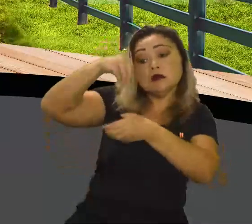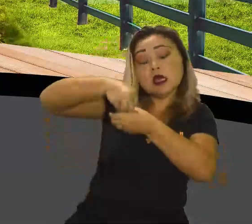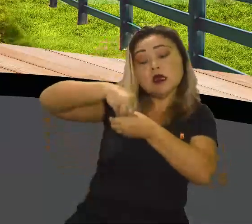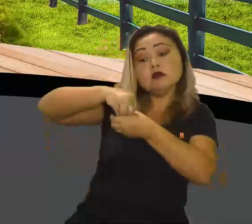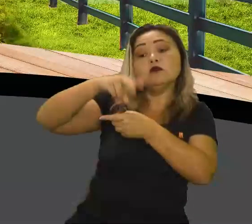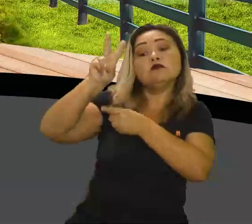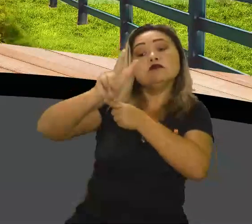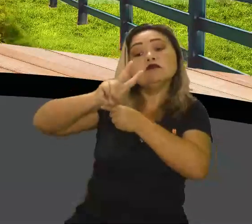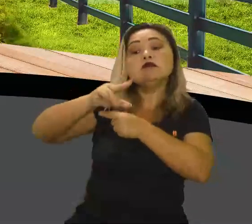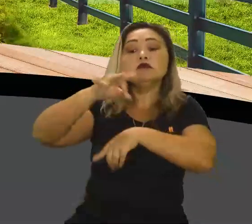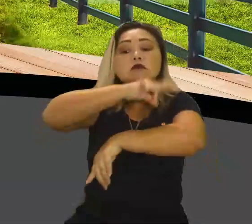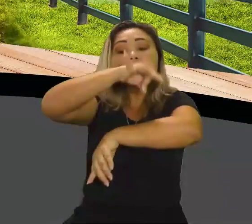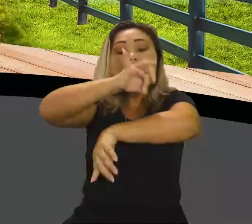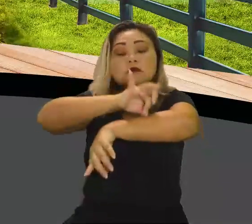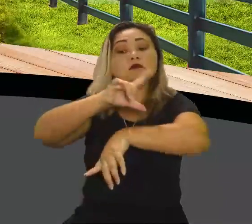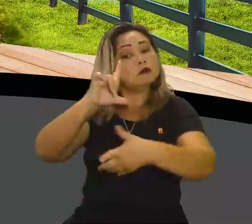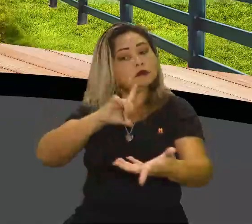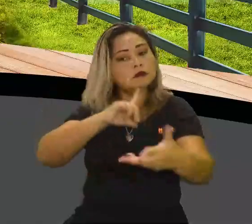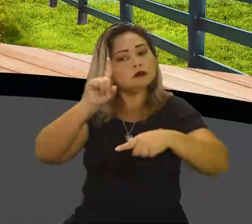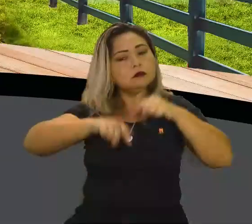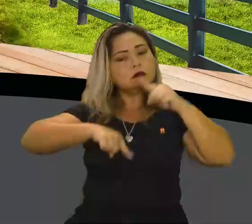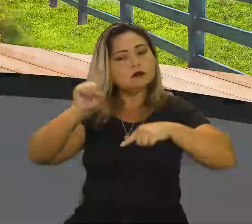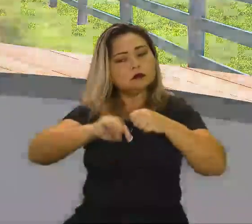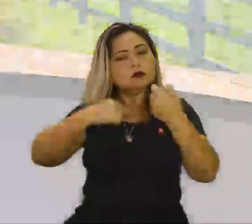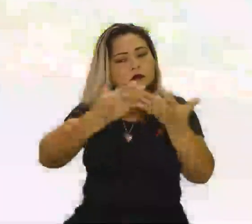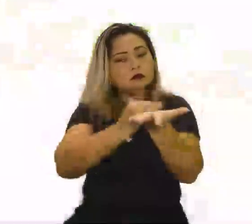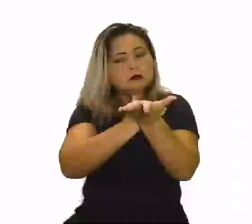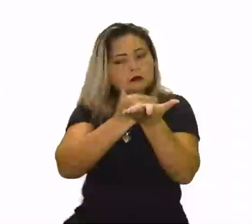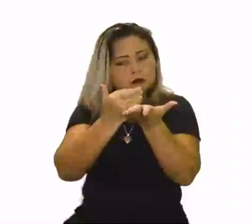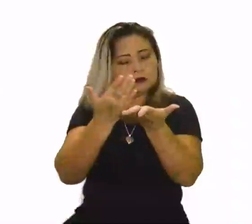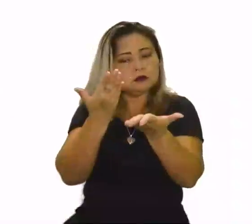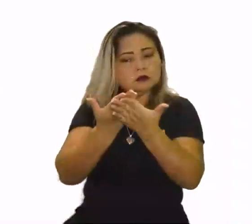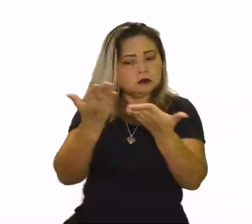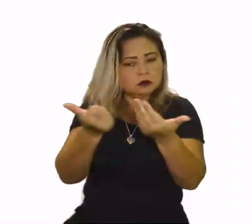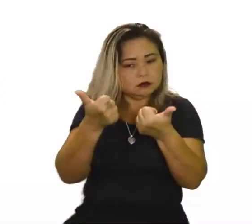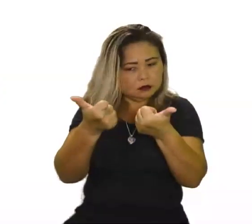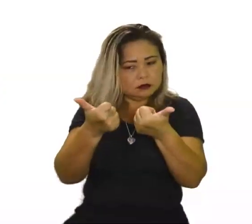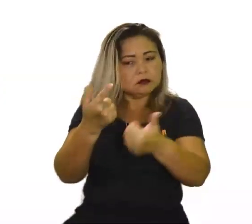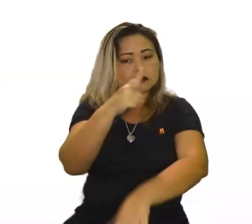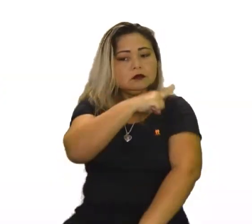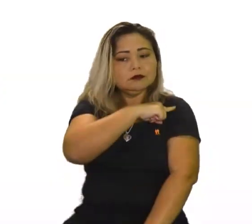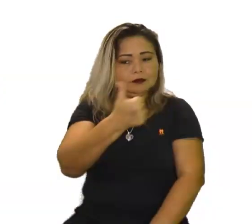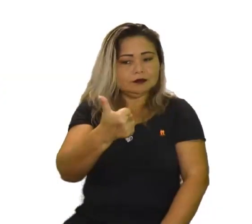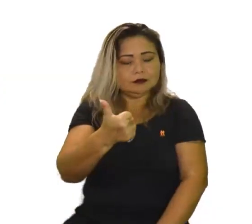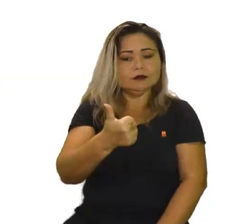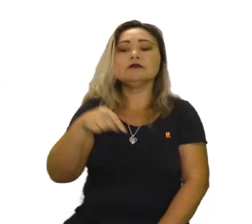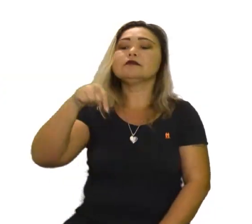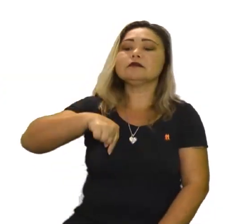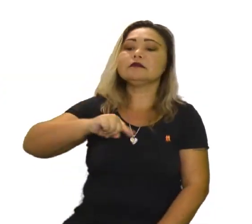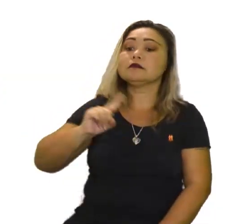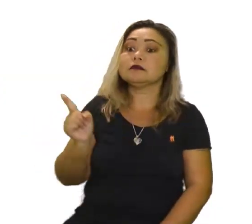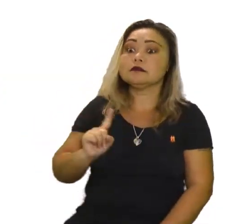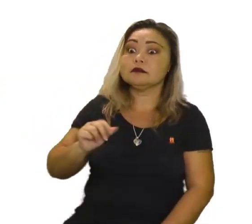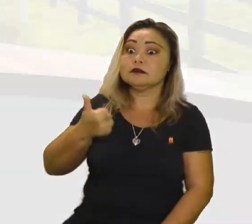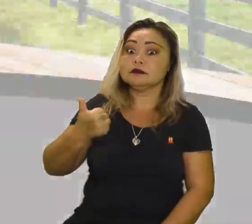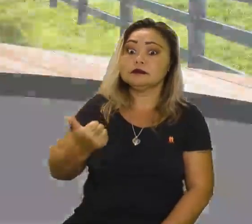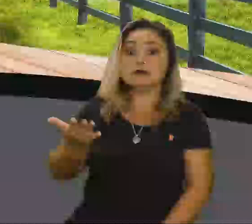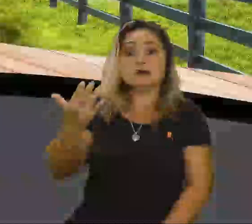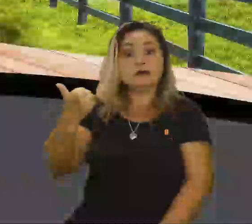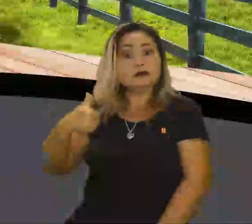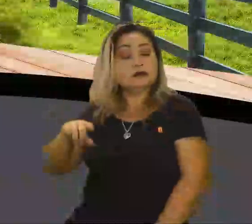são as práticas que a gente tem que estar fazendo, tá bom? Para você que está iniciando a aula comigo, tá bom? No primeiro ano aqui. Não, back